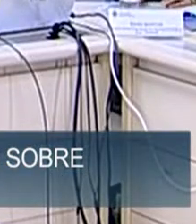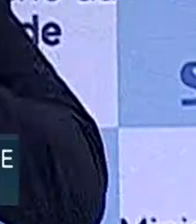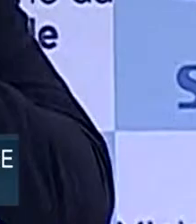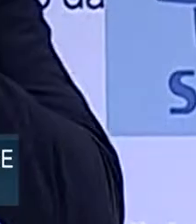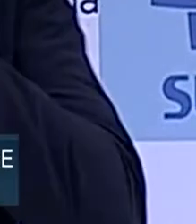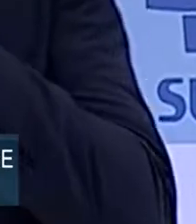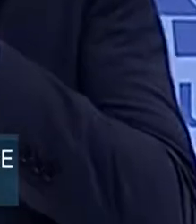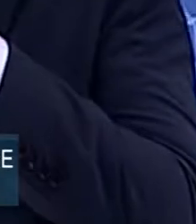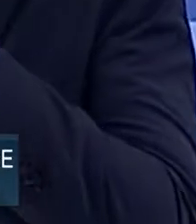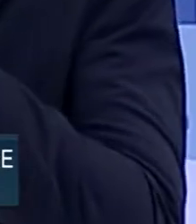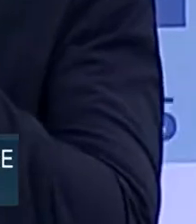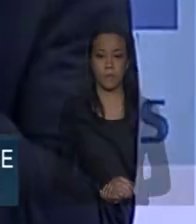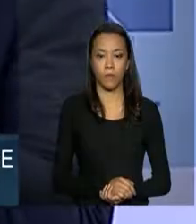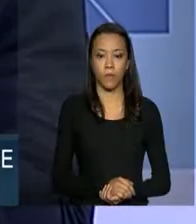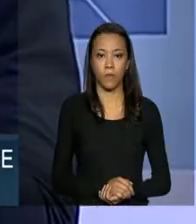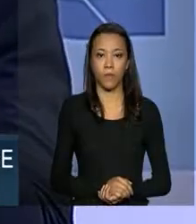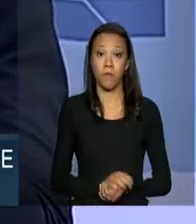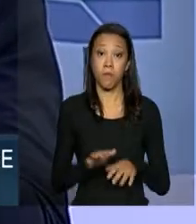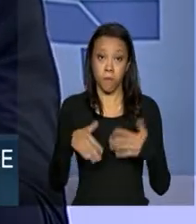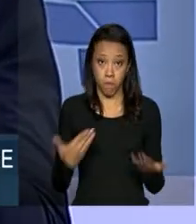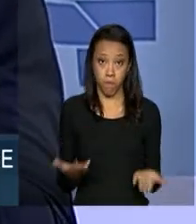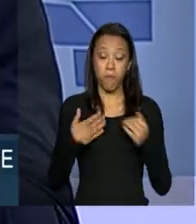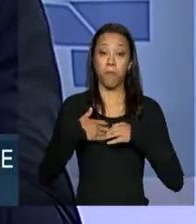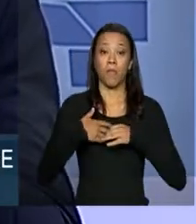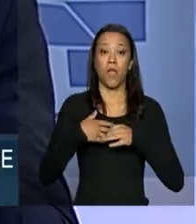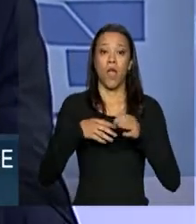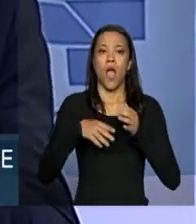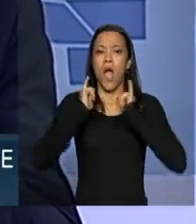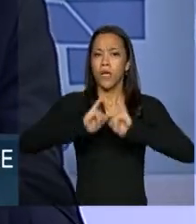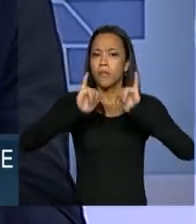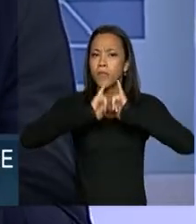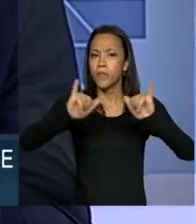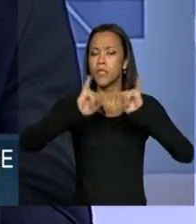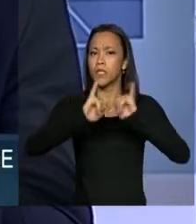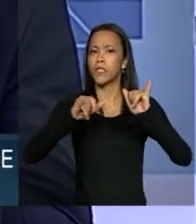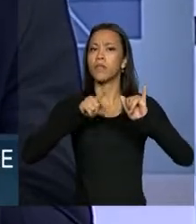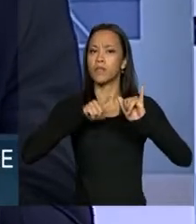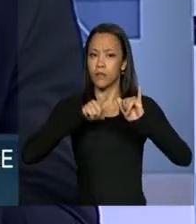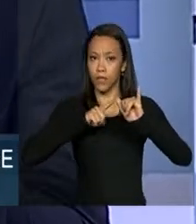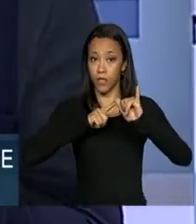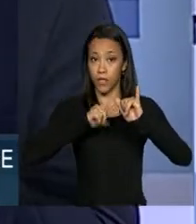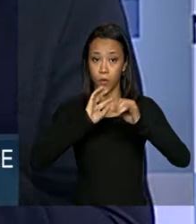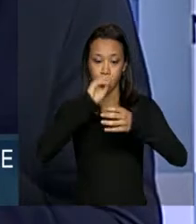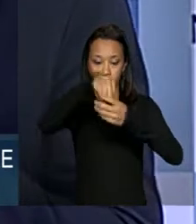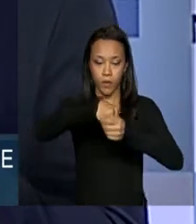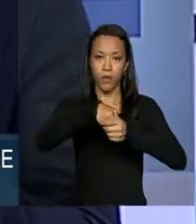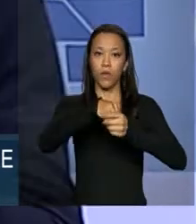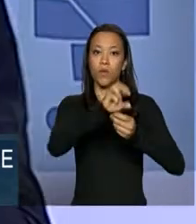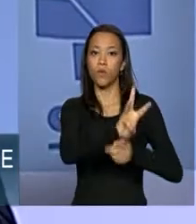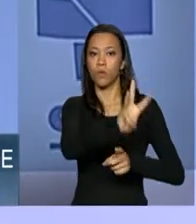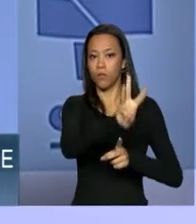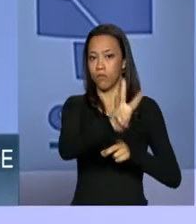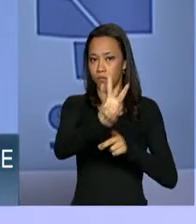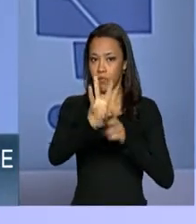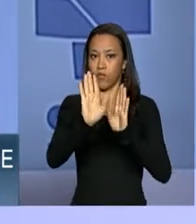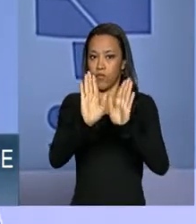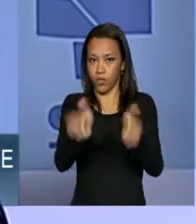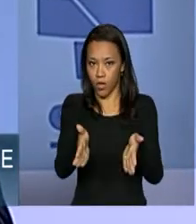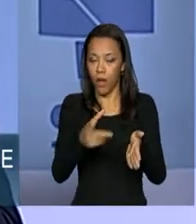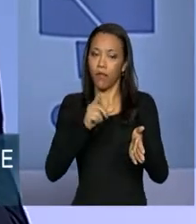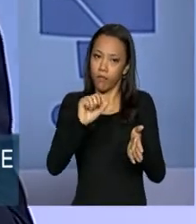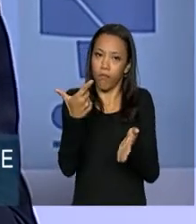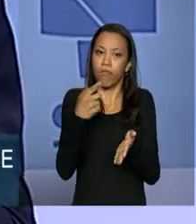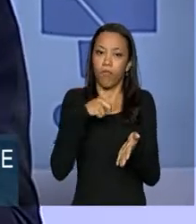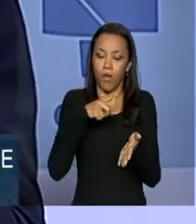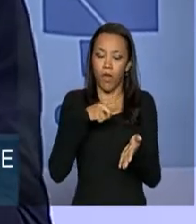Então, a campanha tem fortemente as informações passadas digitalmente nesse site. Nós temos também,